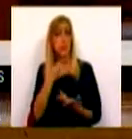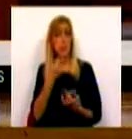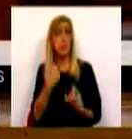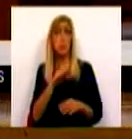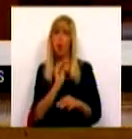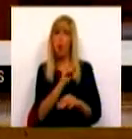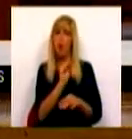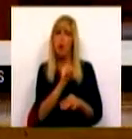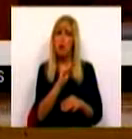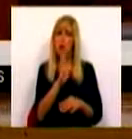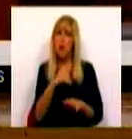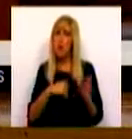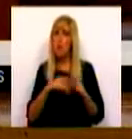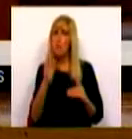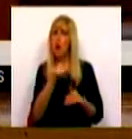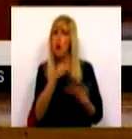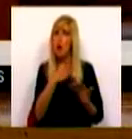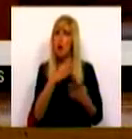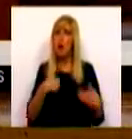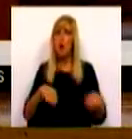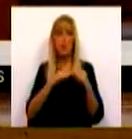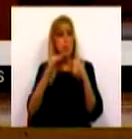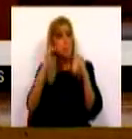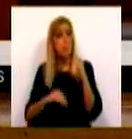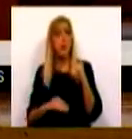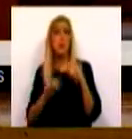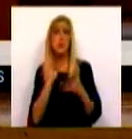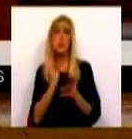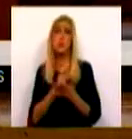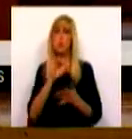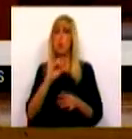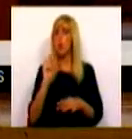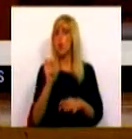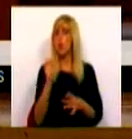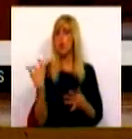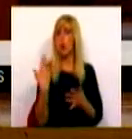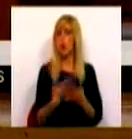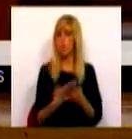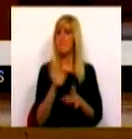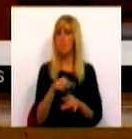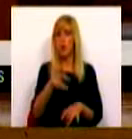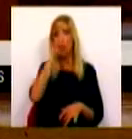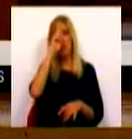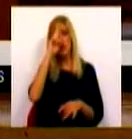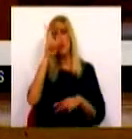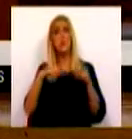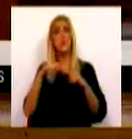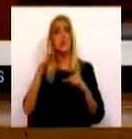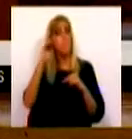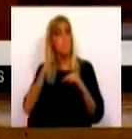vencido está ao nível mais baixo dos últimos 8 anos. O esforço fiscal